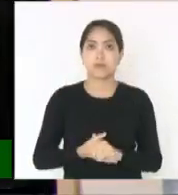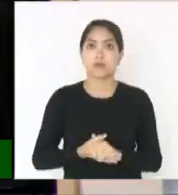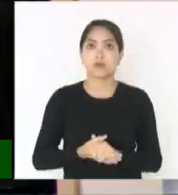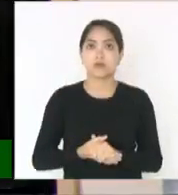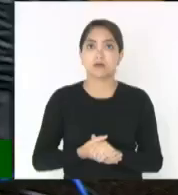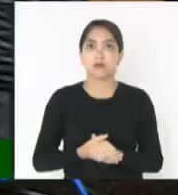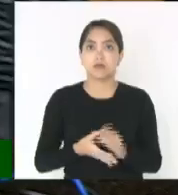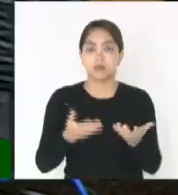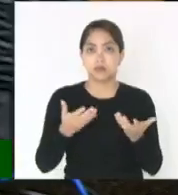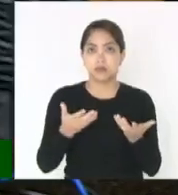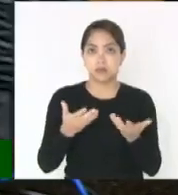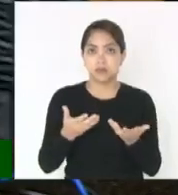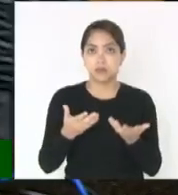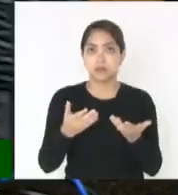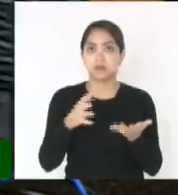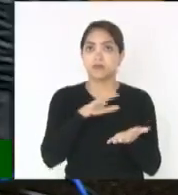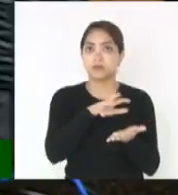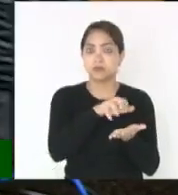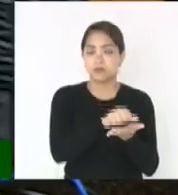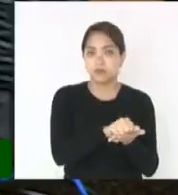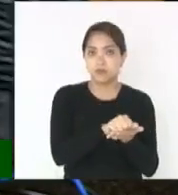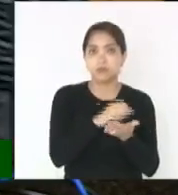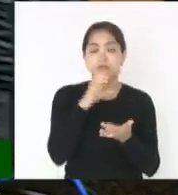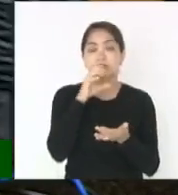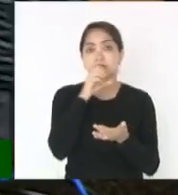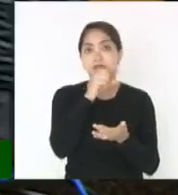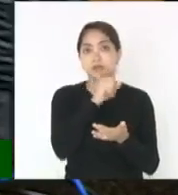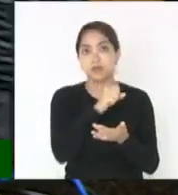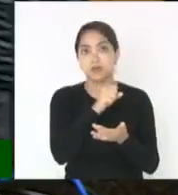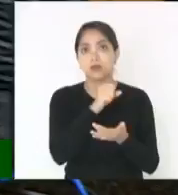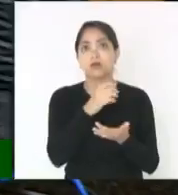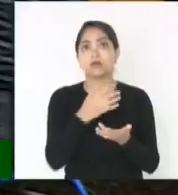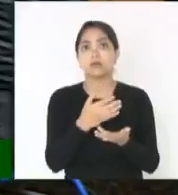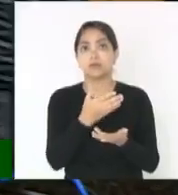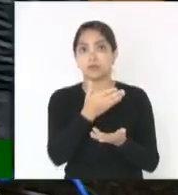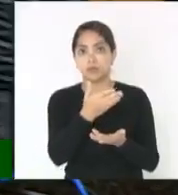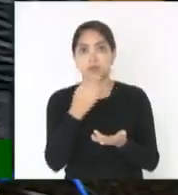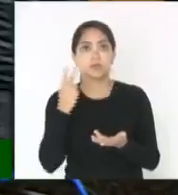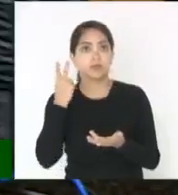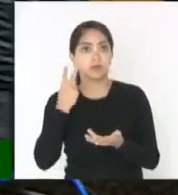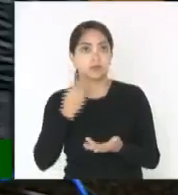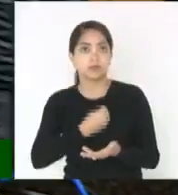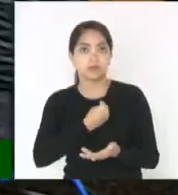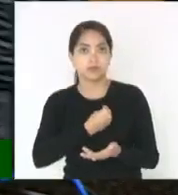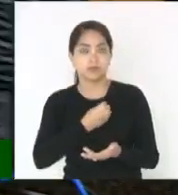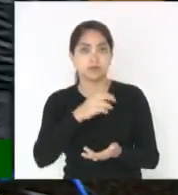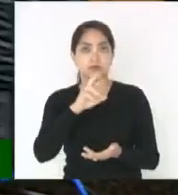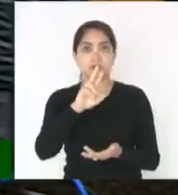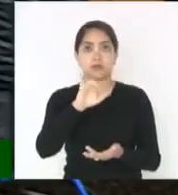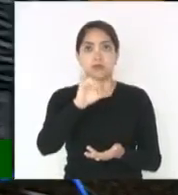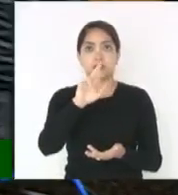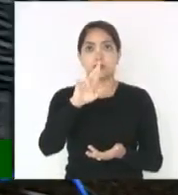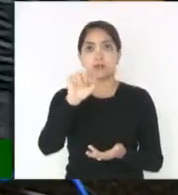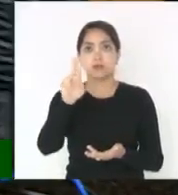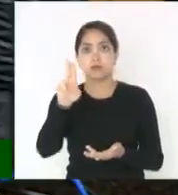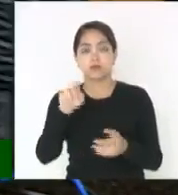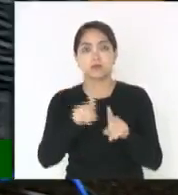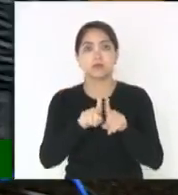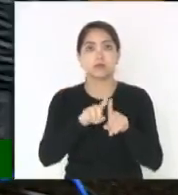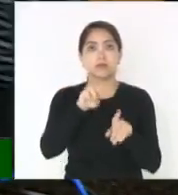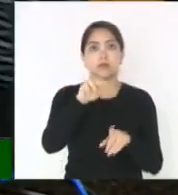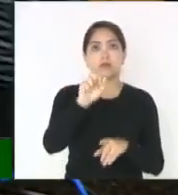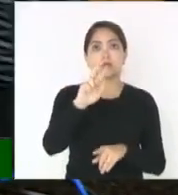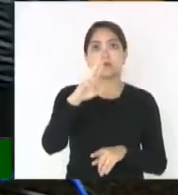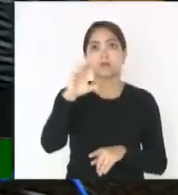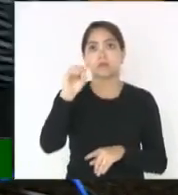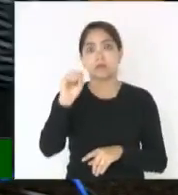queria fazer alguns registros aqui rapidamente. A presença do vereador Írio Casaroto e o vereador Marco Viotti,